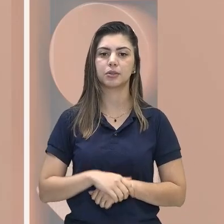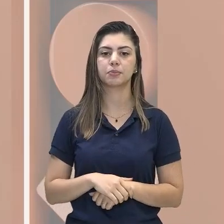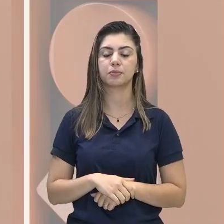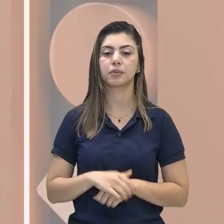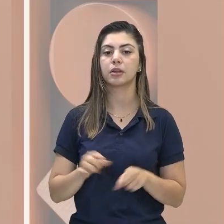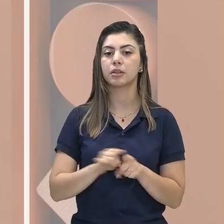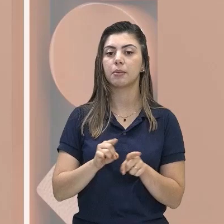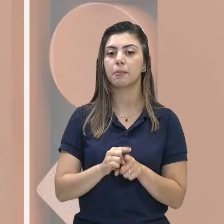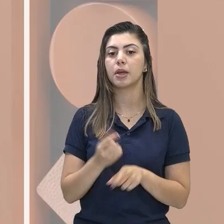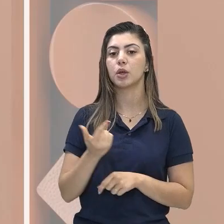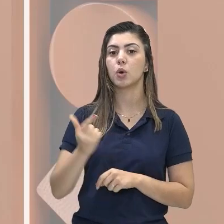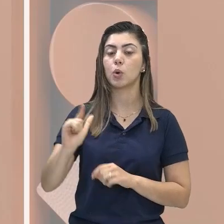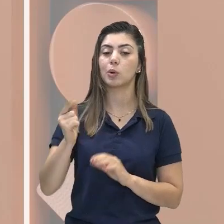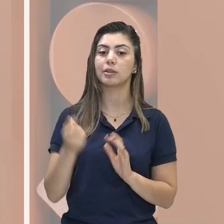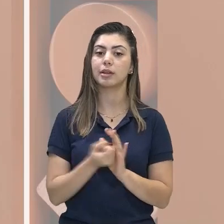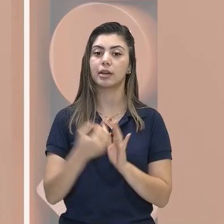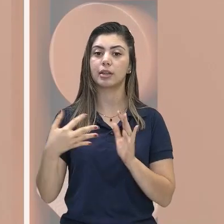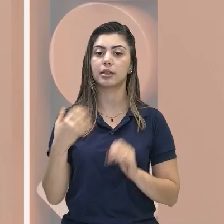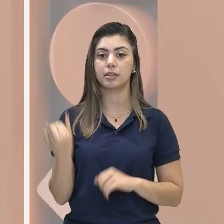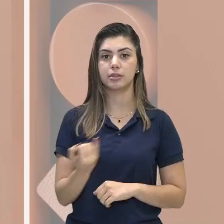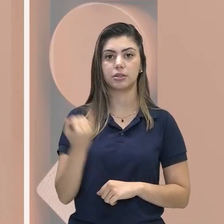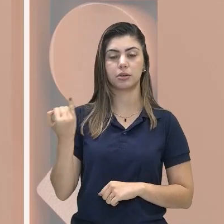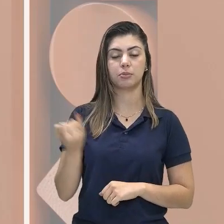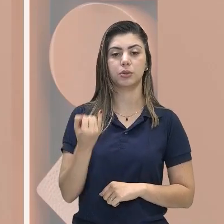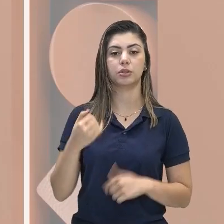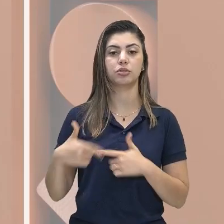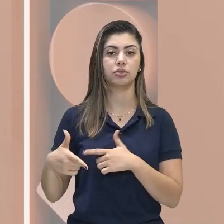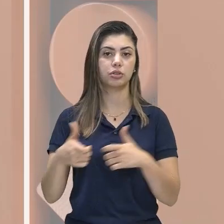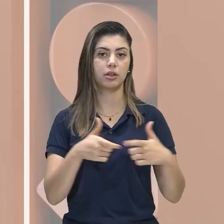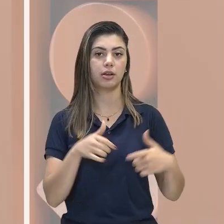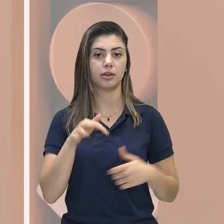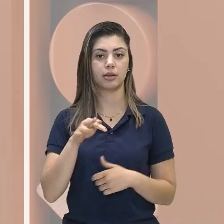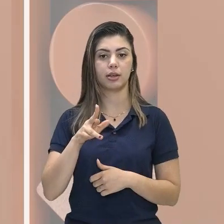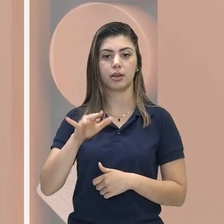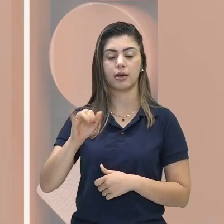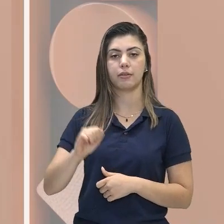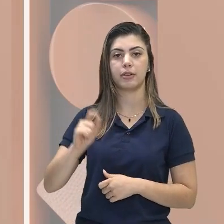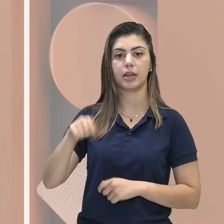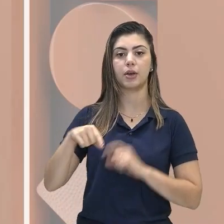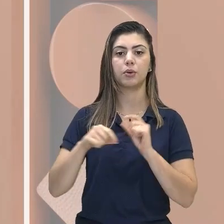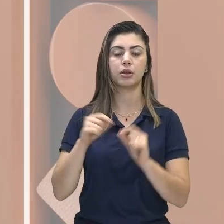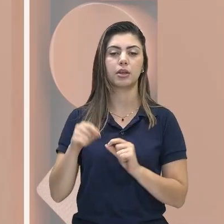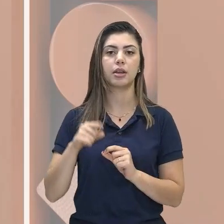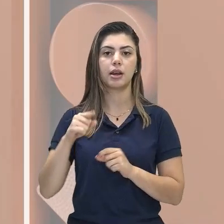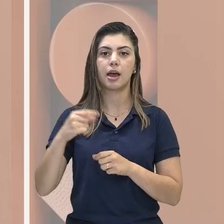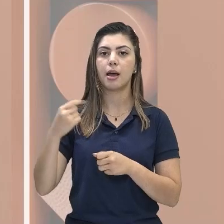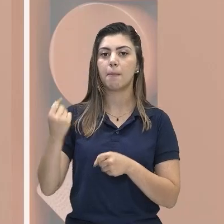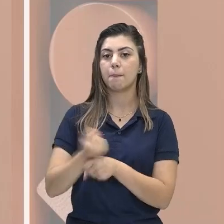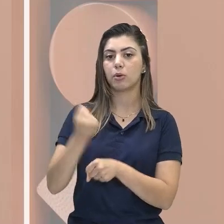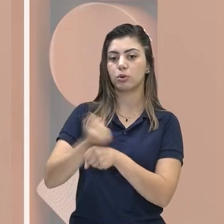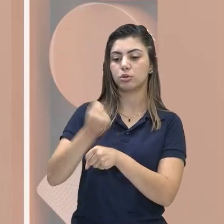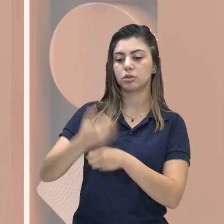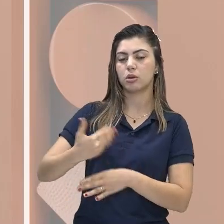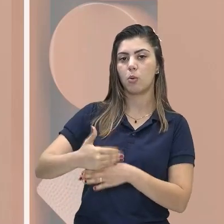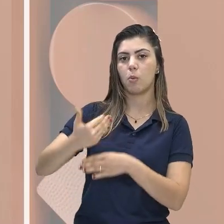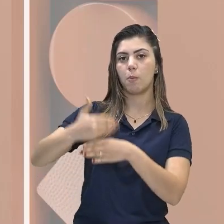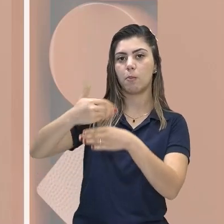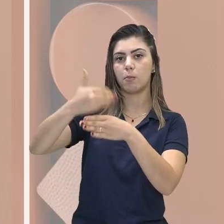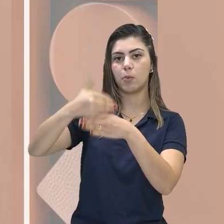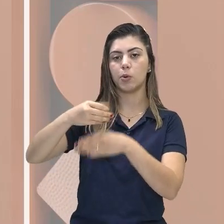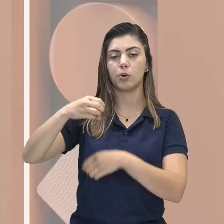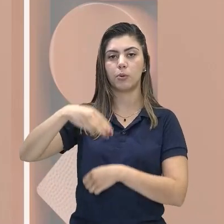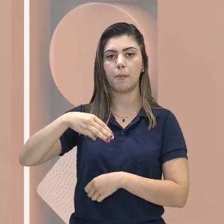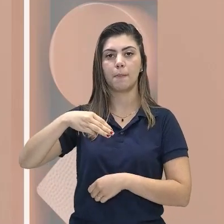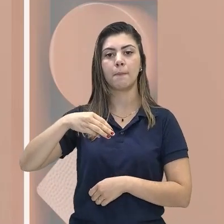símbolo muito importante da Guerra Fria foi a construção do Muro de Berlim. Lembrando que após o fim da Segunda